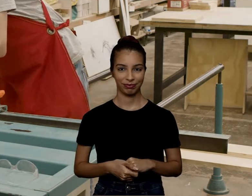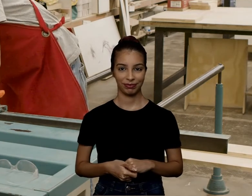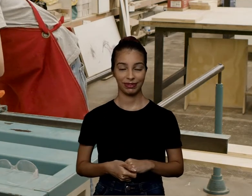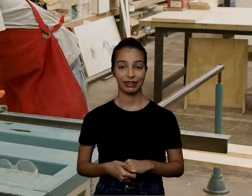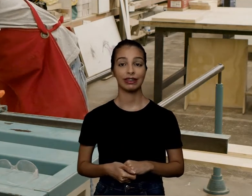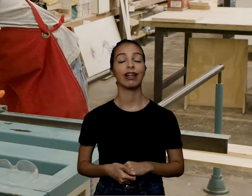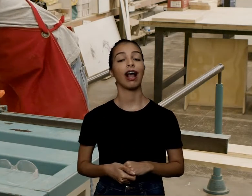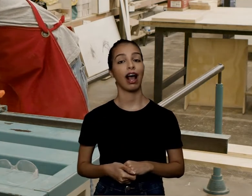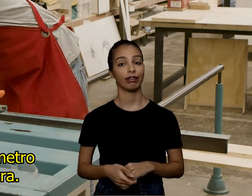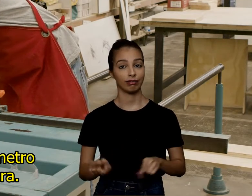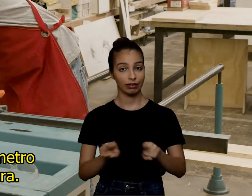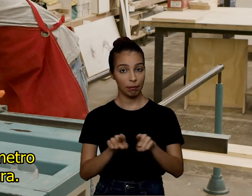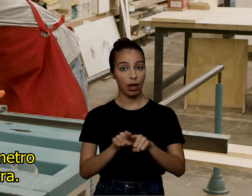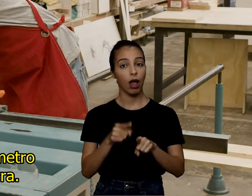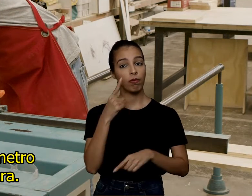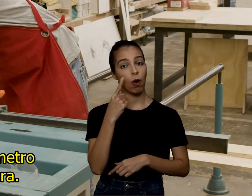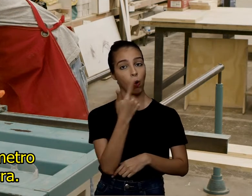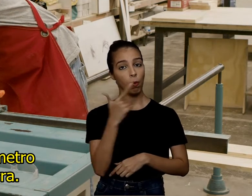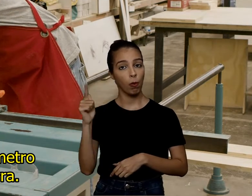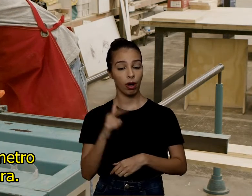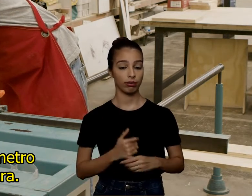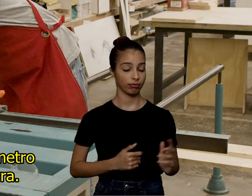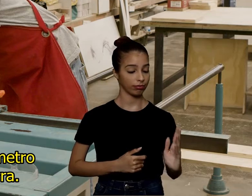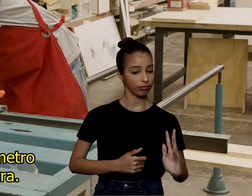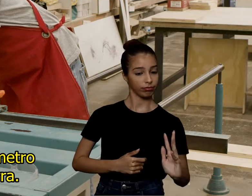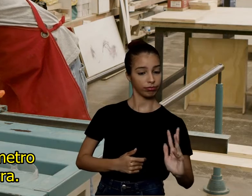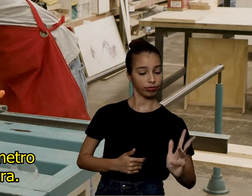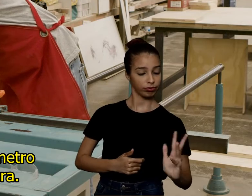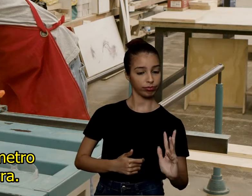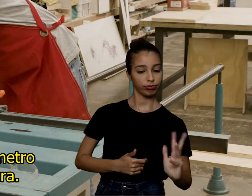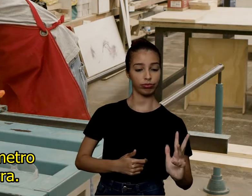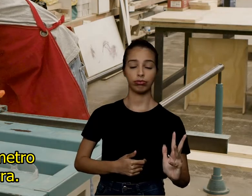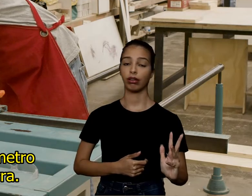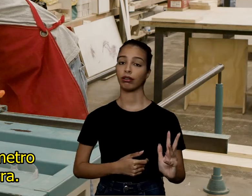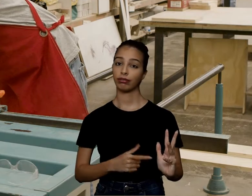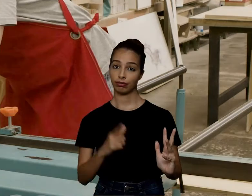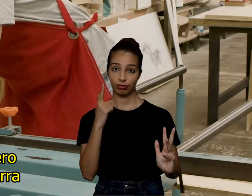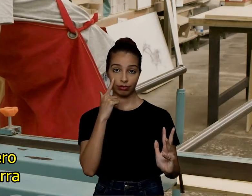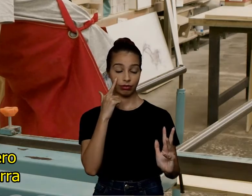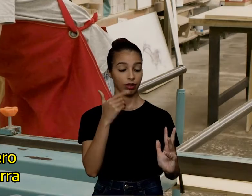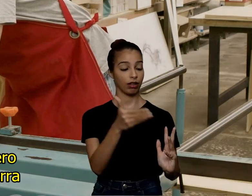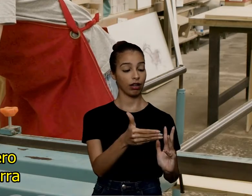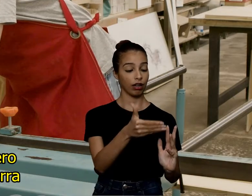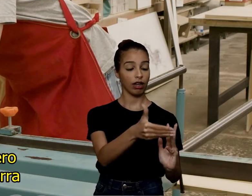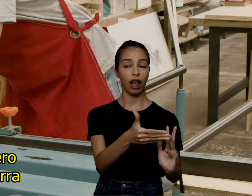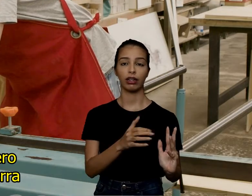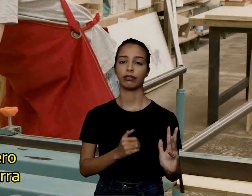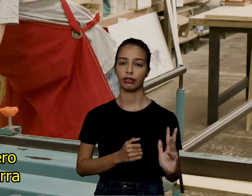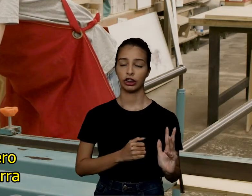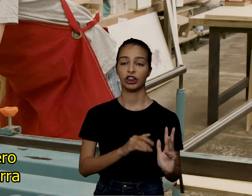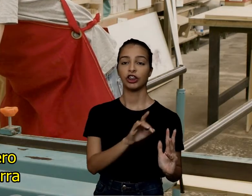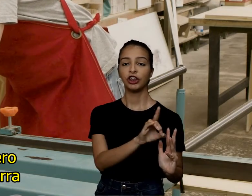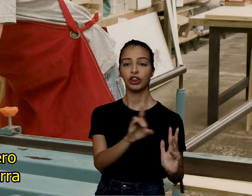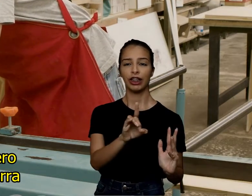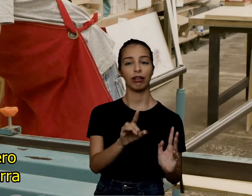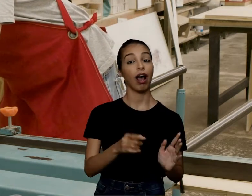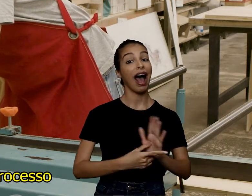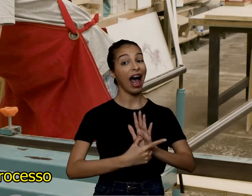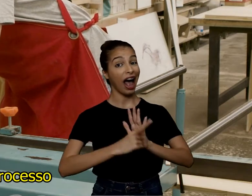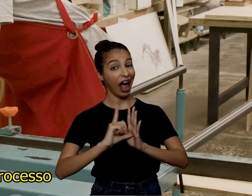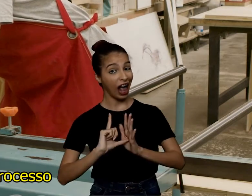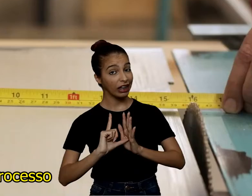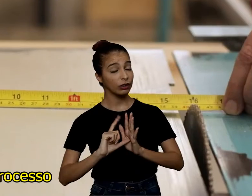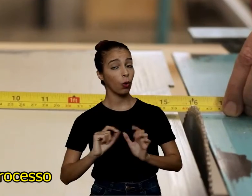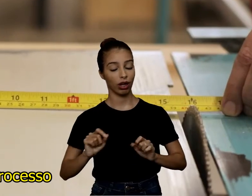centímetros. Vou usar como parâmetro o outro lado da serra. A peça que eu quero está do lado direito da serra,